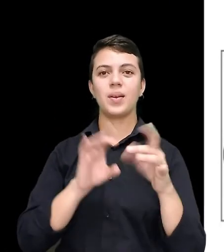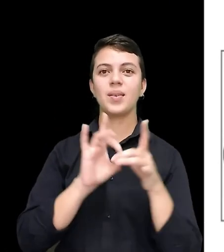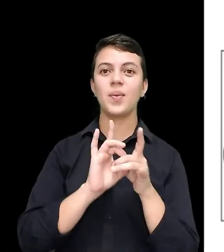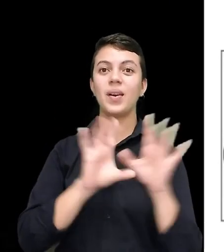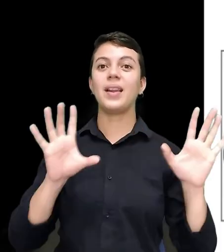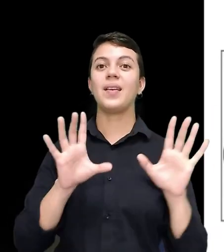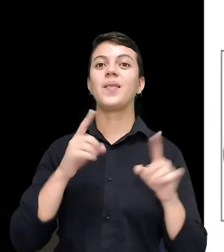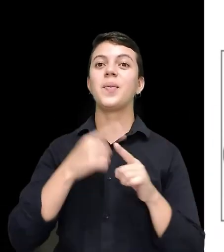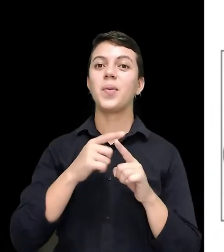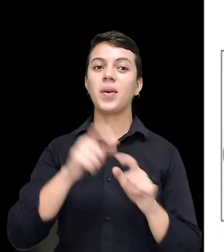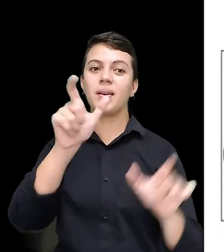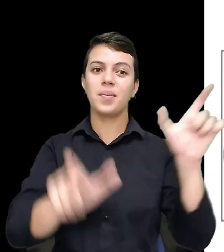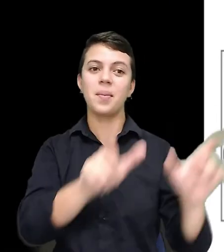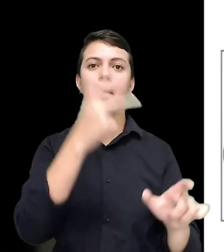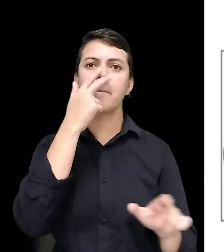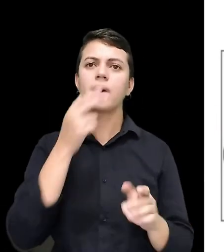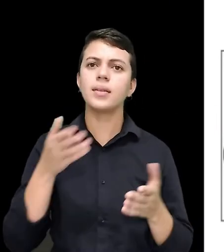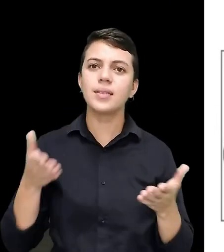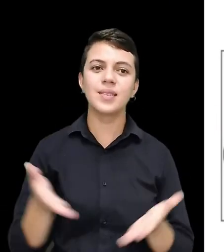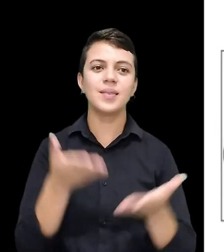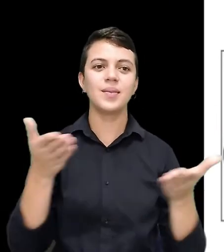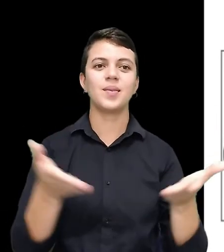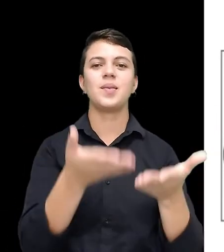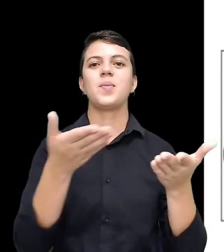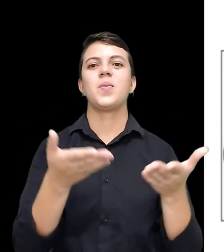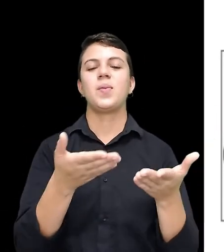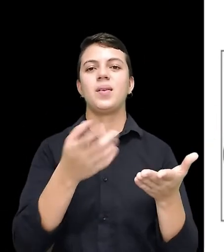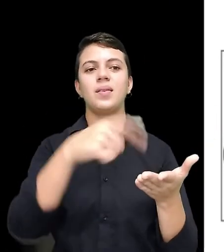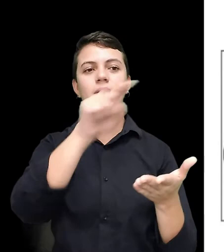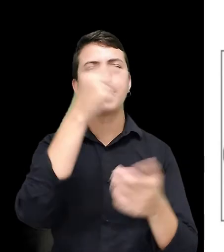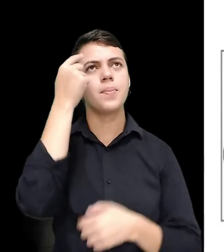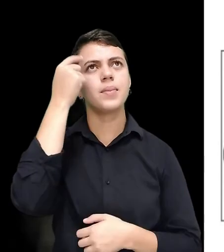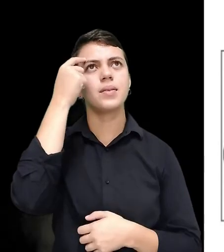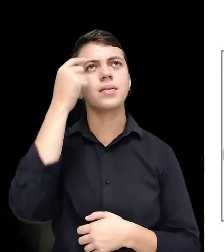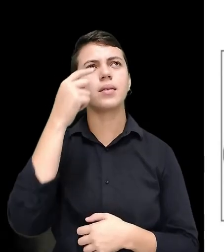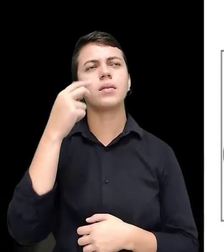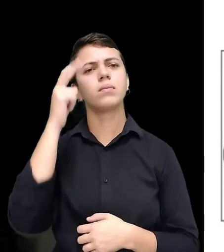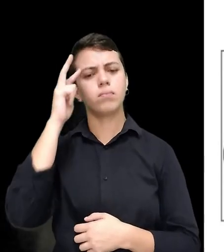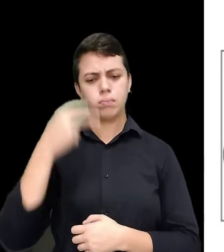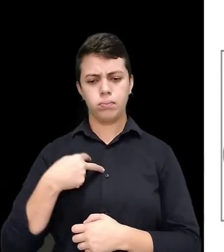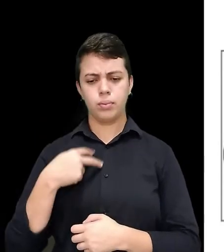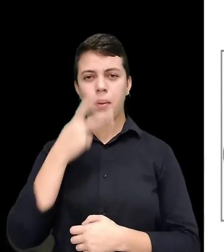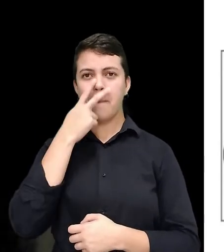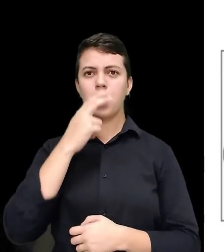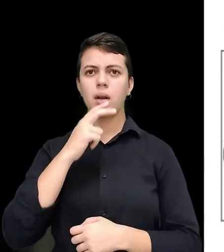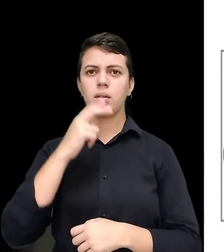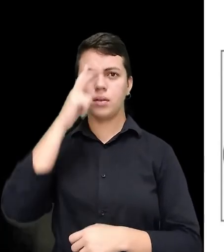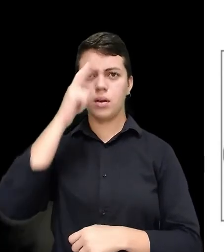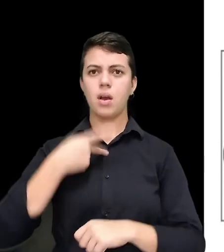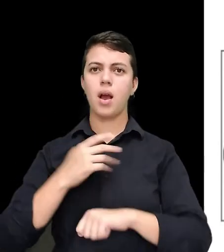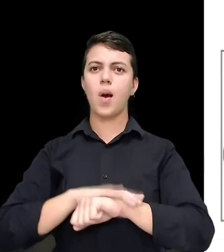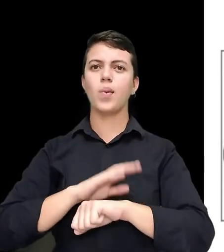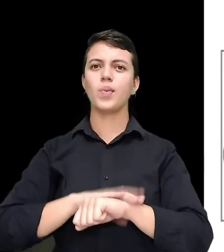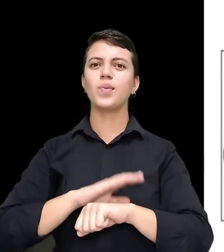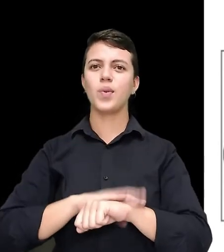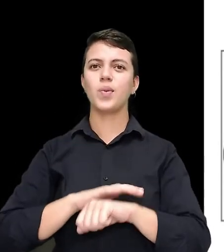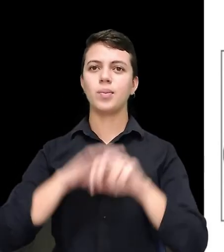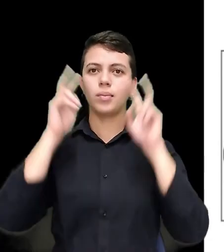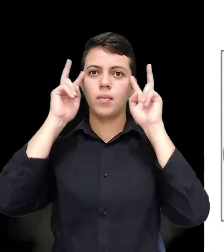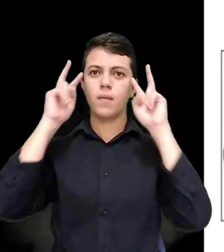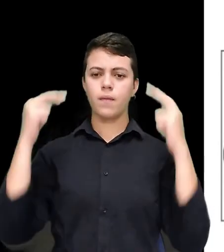porque revela essa posição também motivadora da aprendizagem para transformar